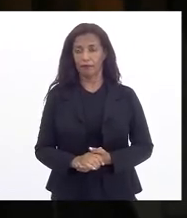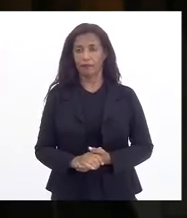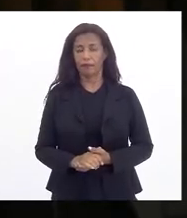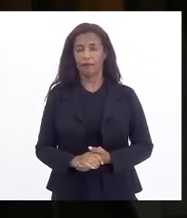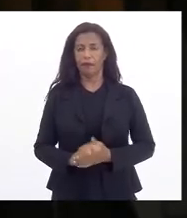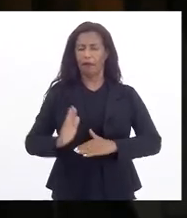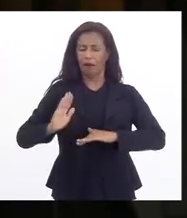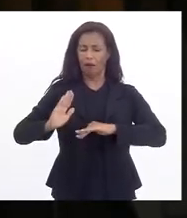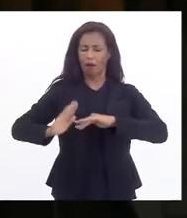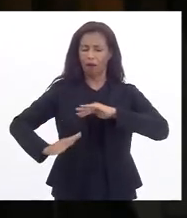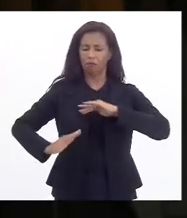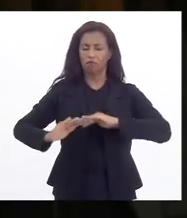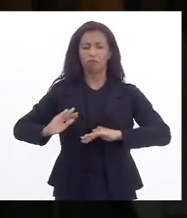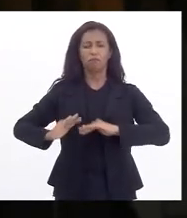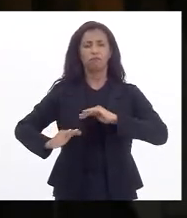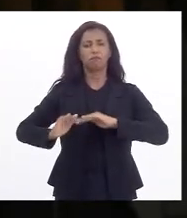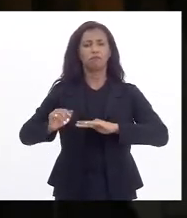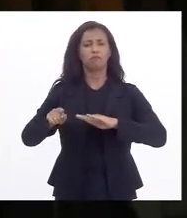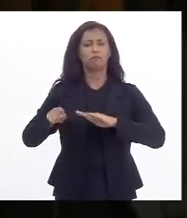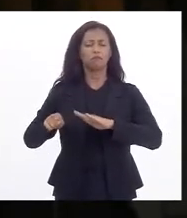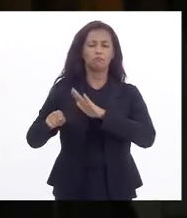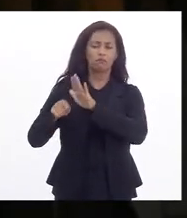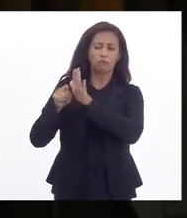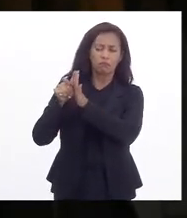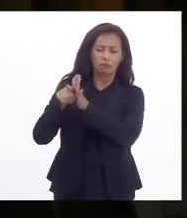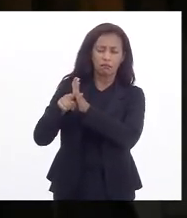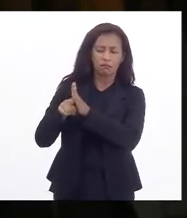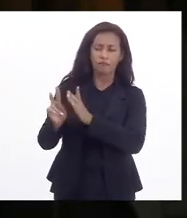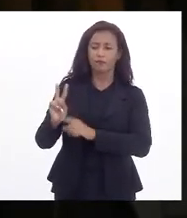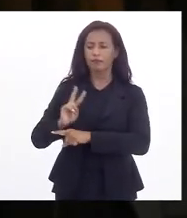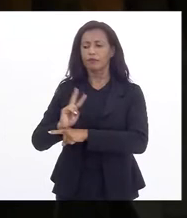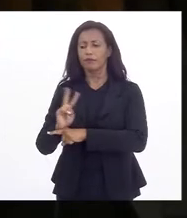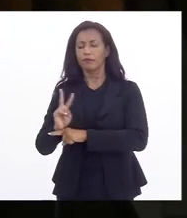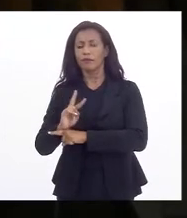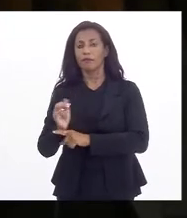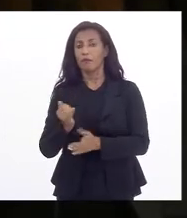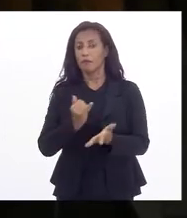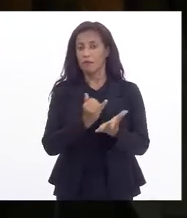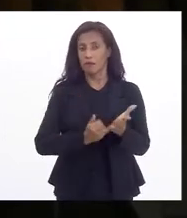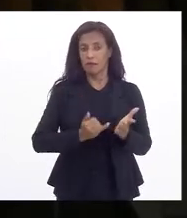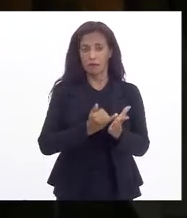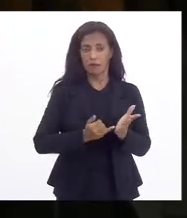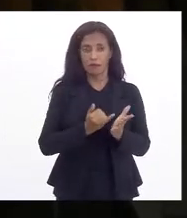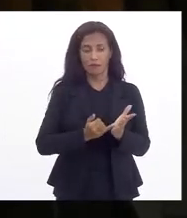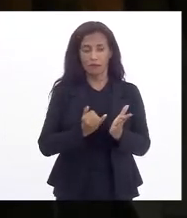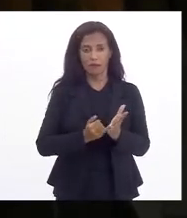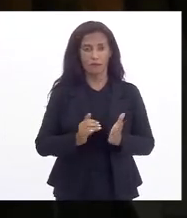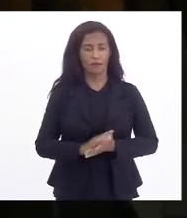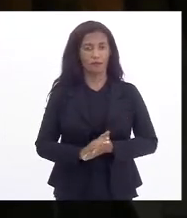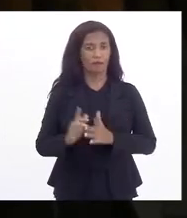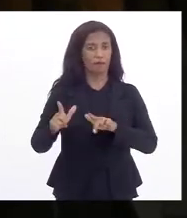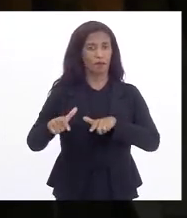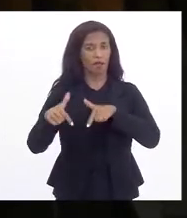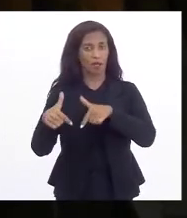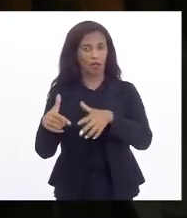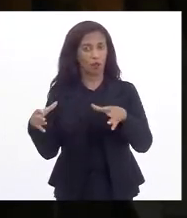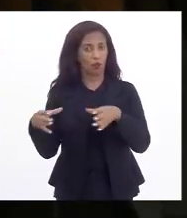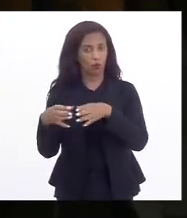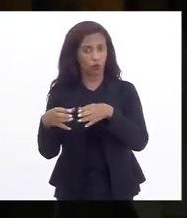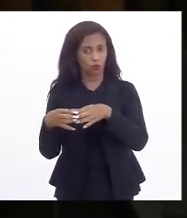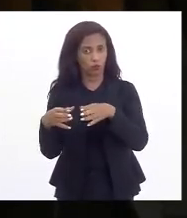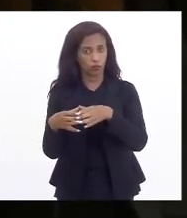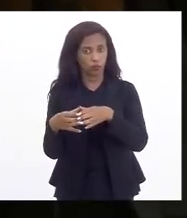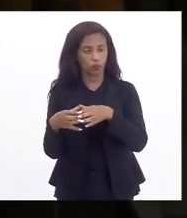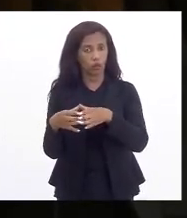a capacidade de fiscalizar essas receitas em Ação conjunta